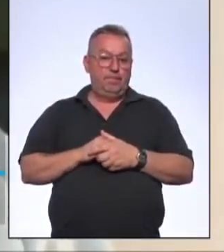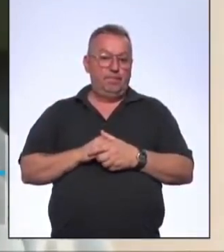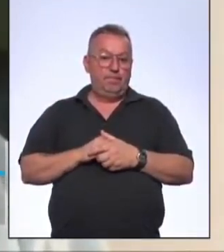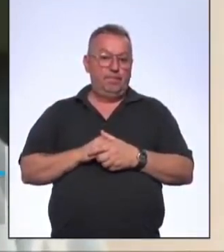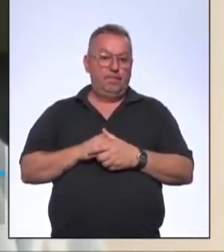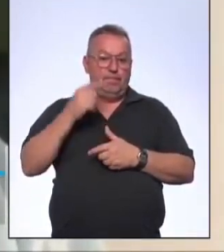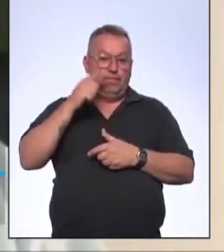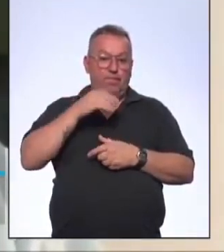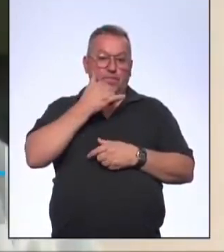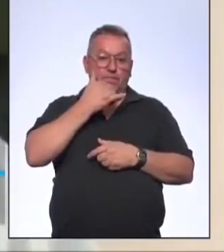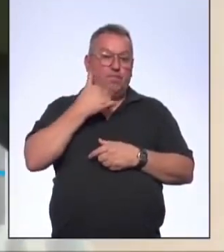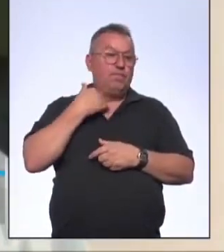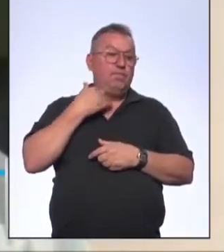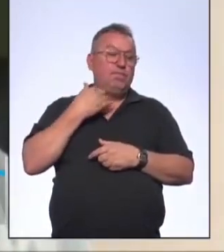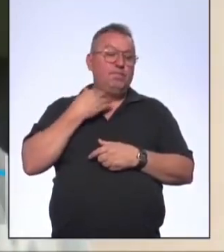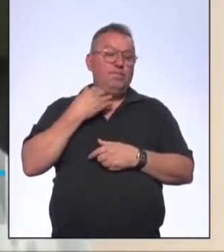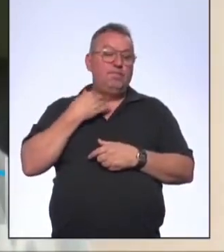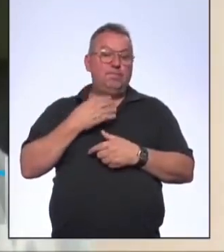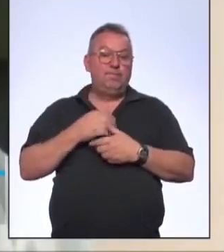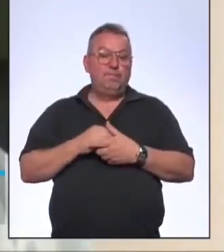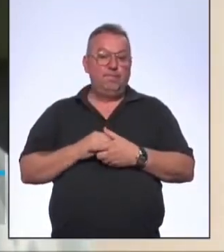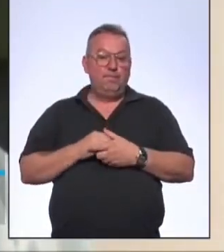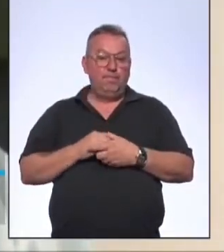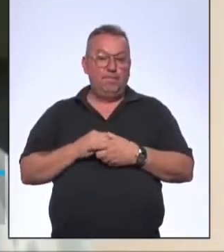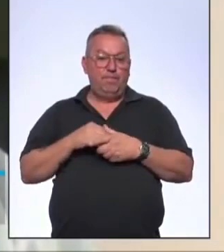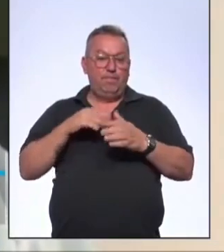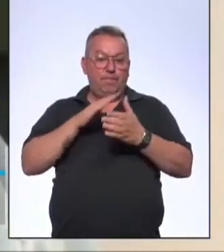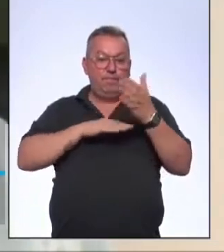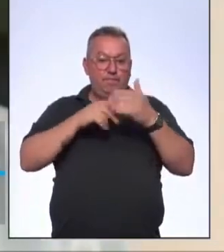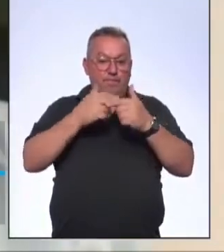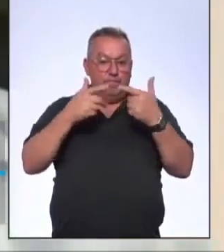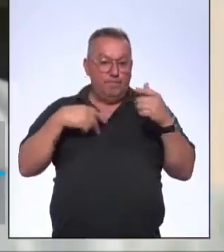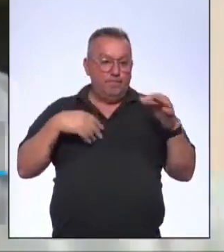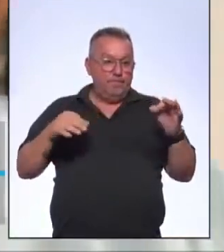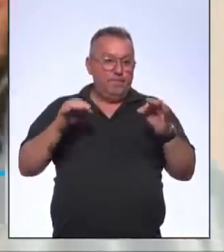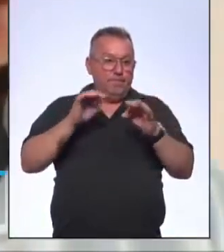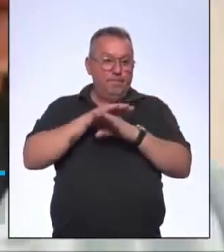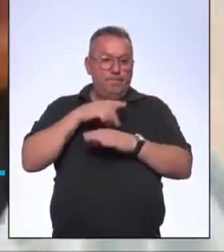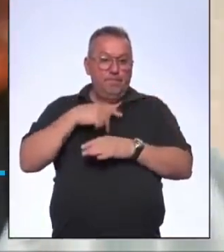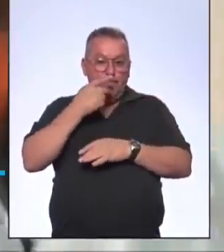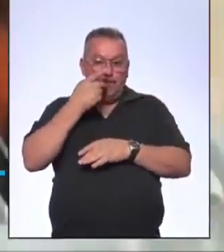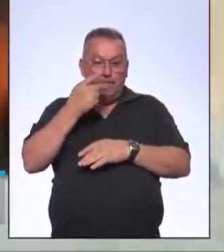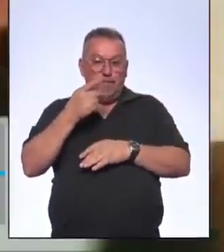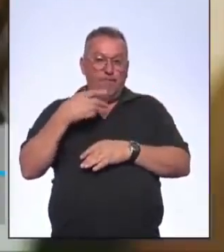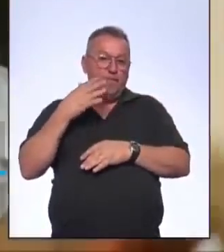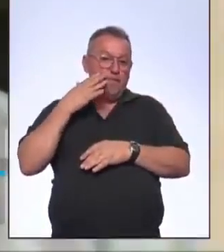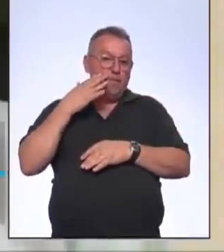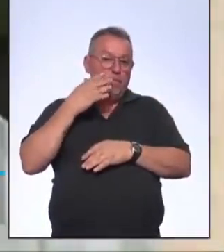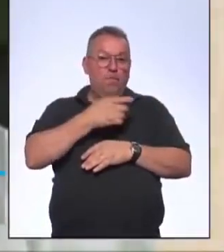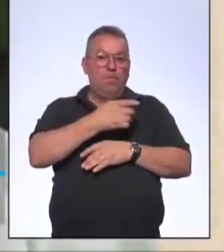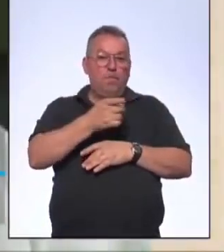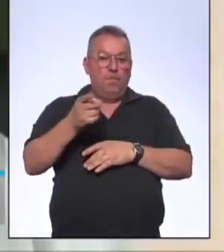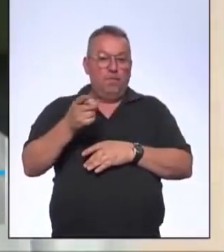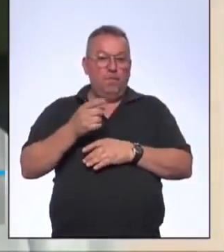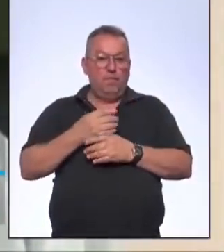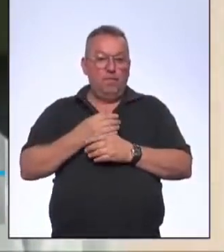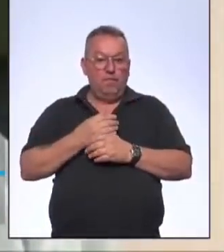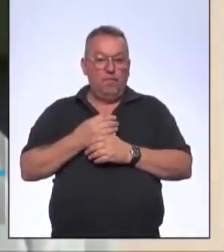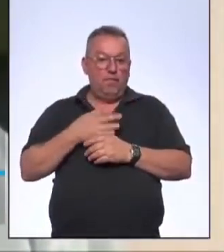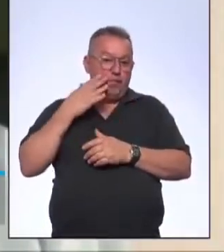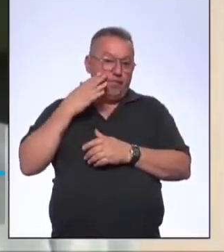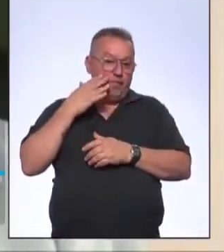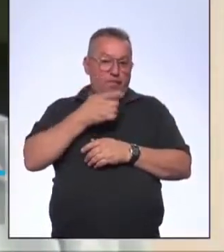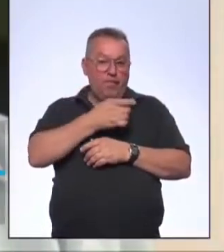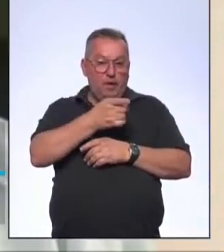Perdão mais uma vez. Gente, em cima disso que eu acabei de falar, eu quero saber de vocês agora, tá bom? Quero